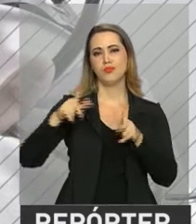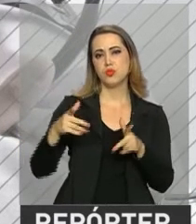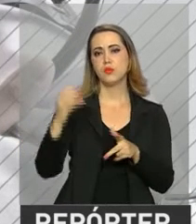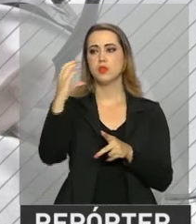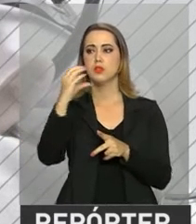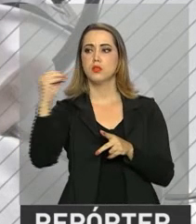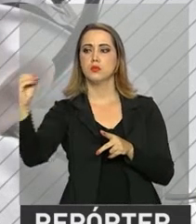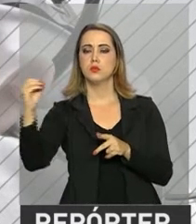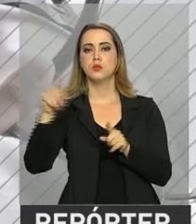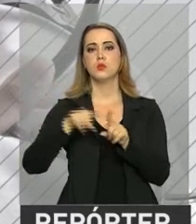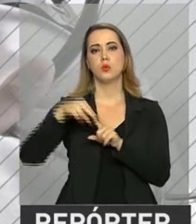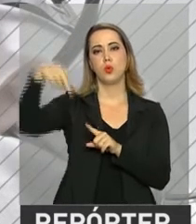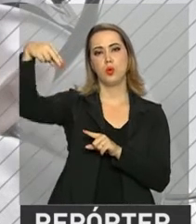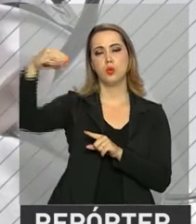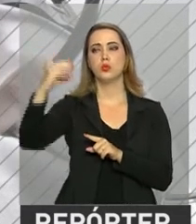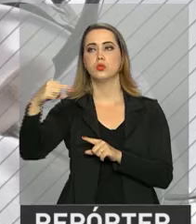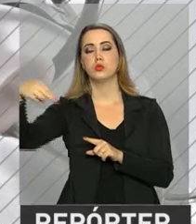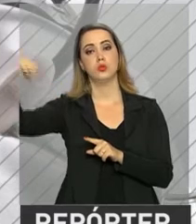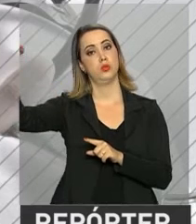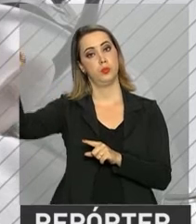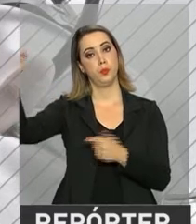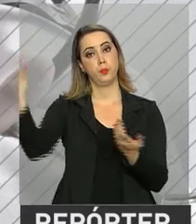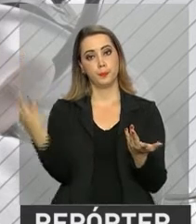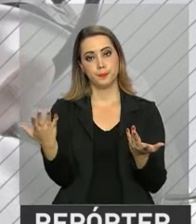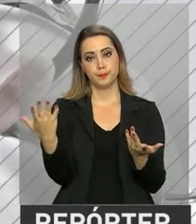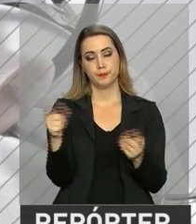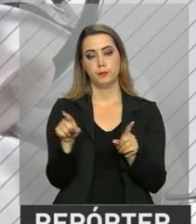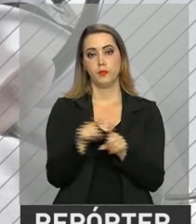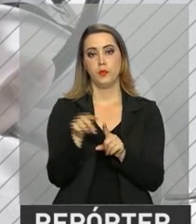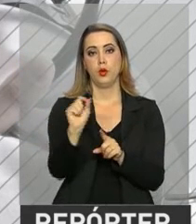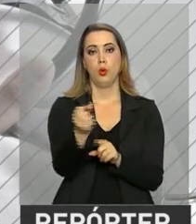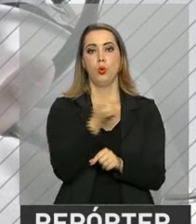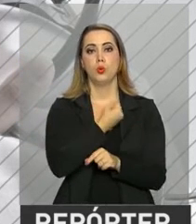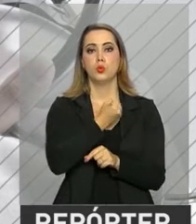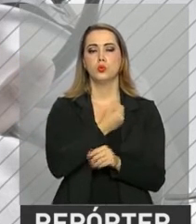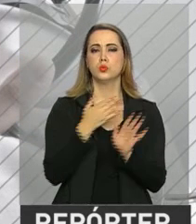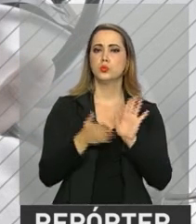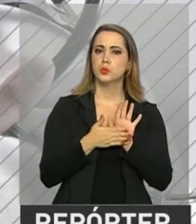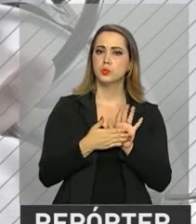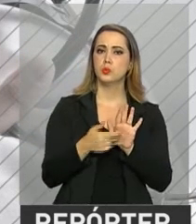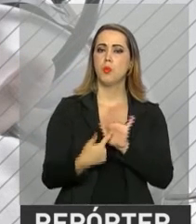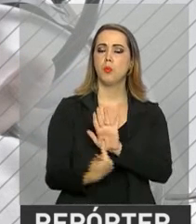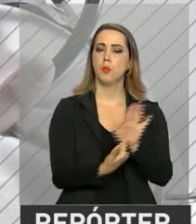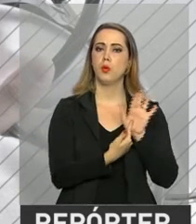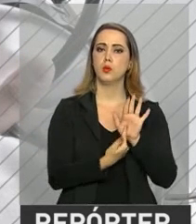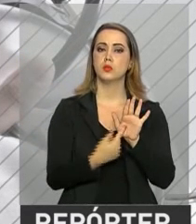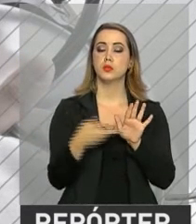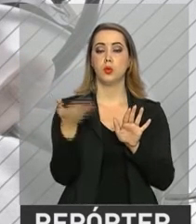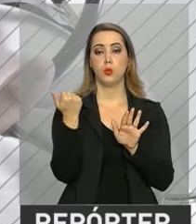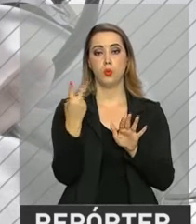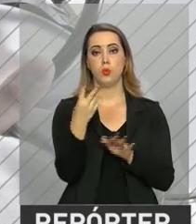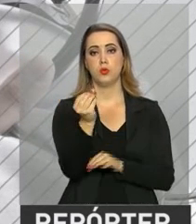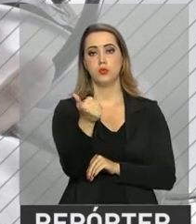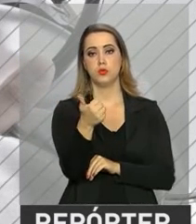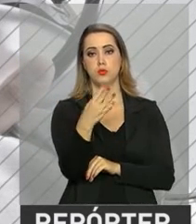Centro-Oeste, Nordeste e Norte. Os dados mais recentes indicam que em 2014